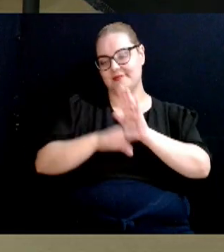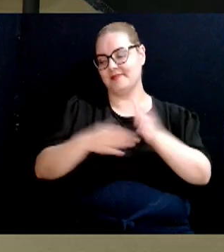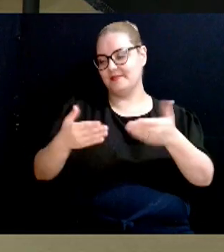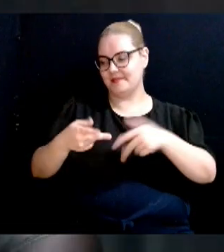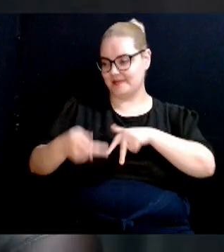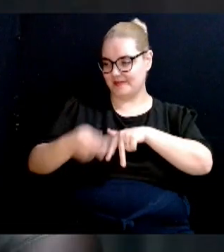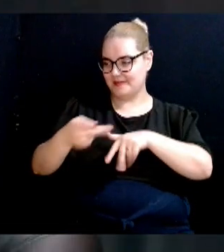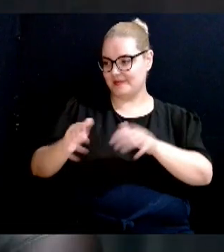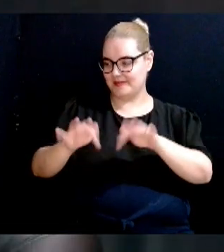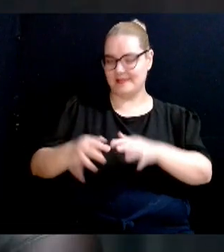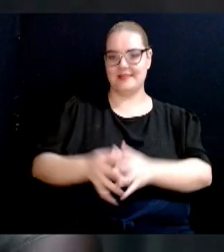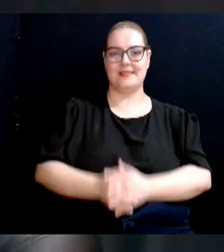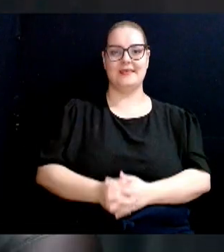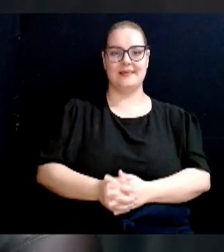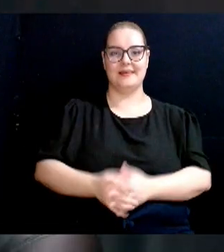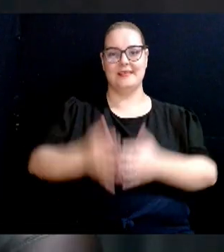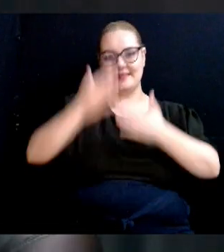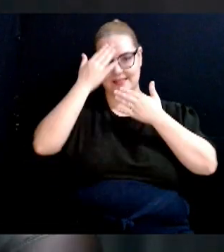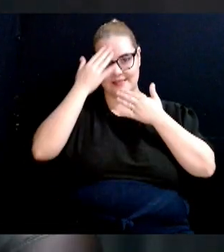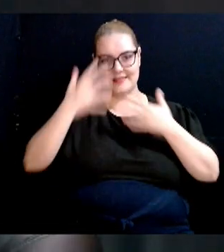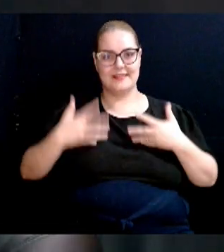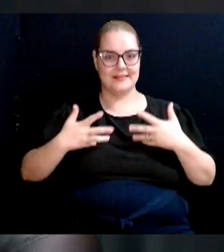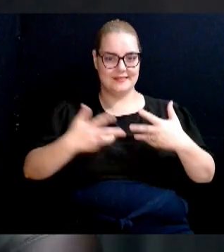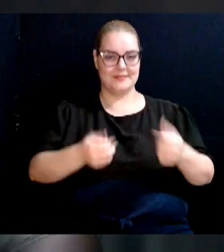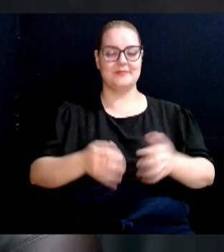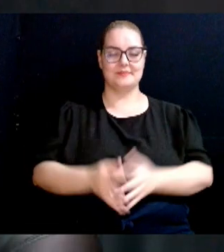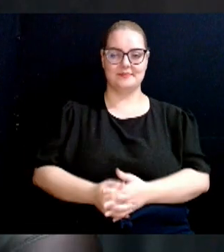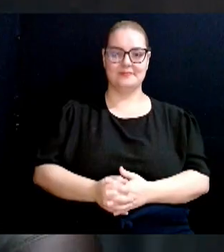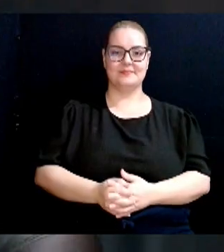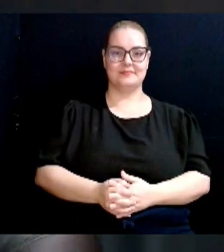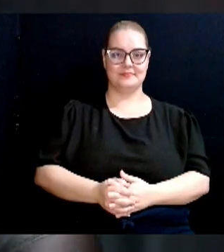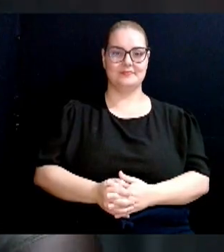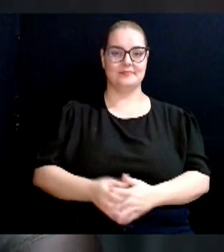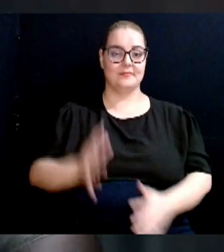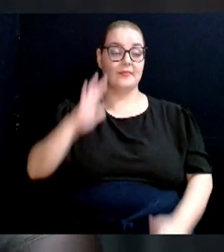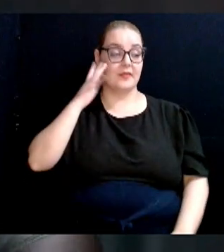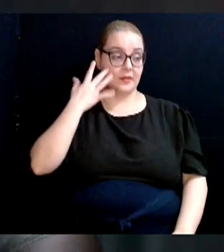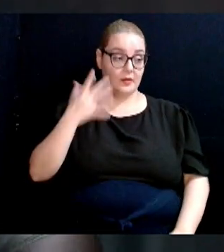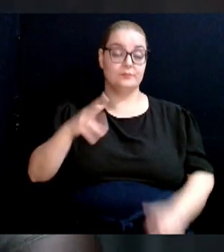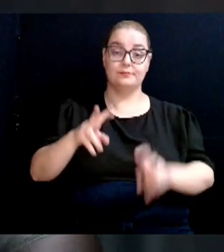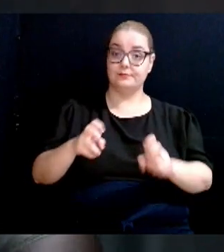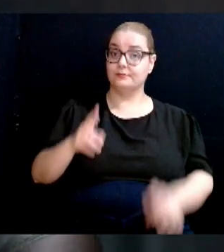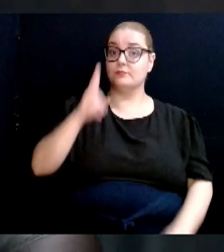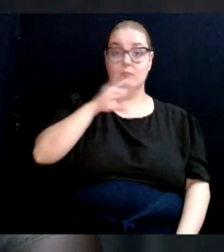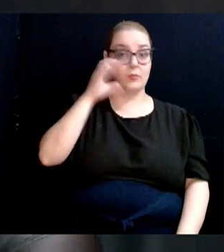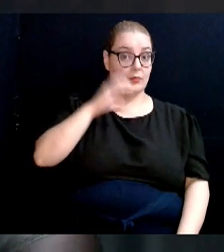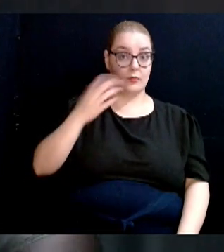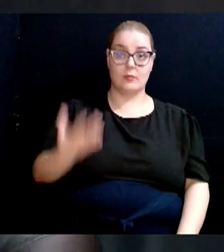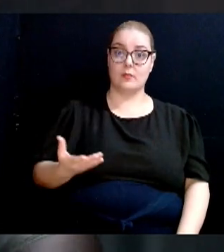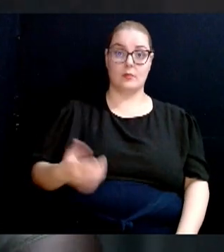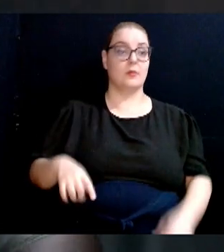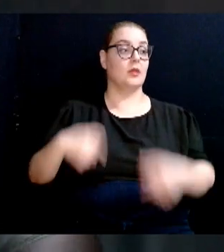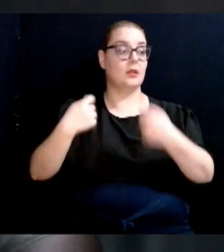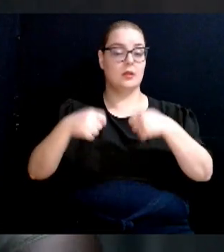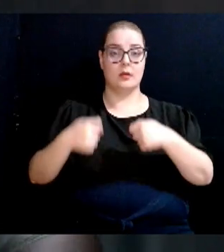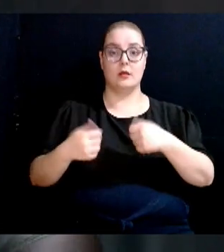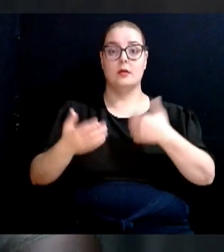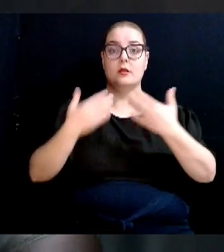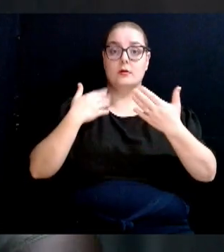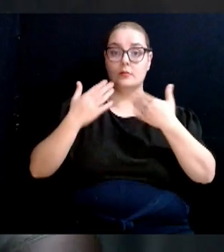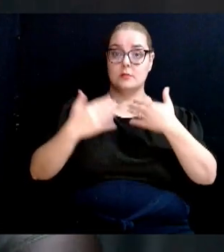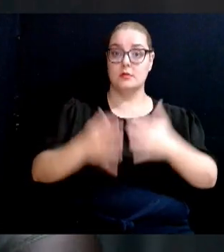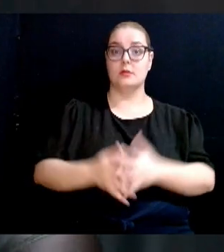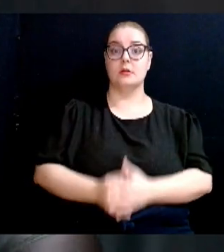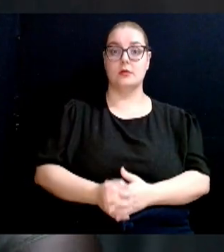Muito obrigada pelo convite, assim, eu acho que é um assunto emergente, super necessário ter essa conversa, né?